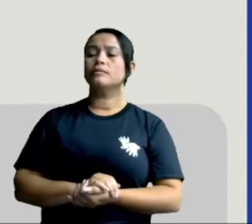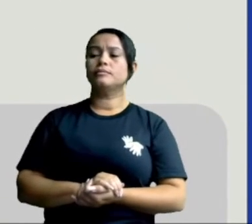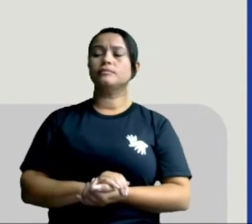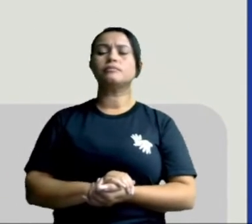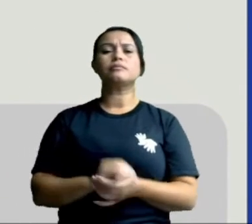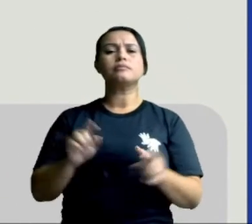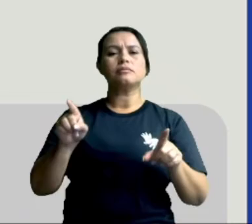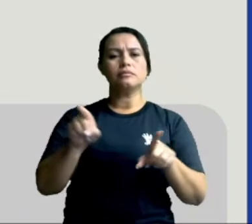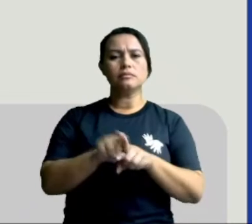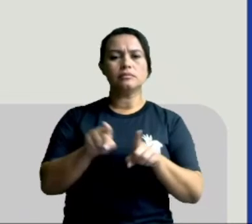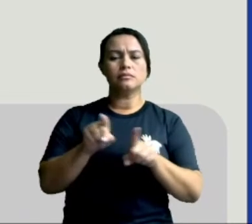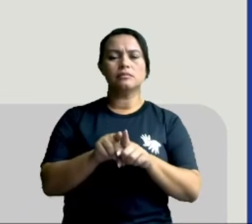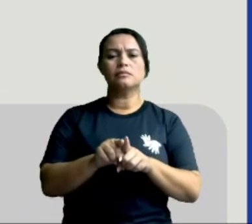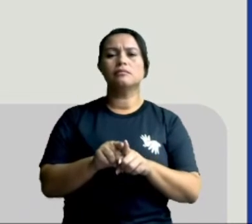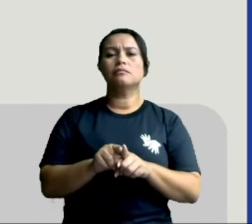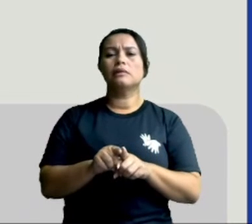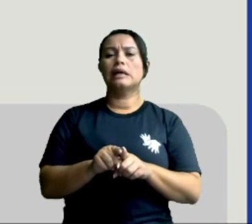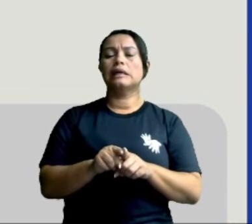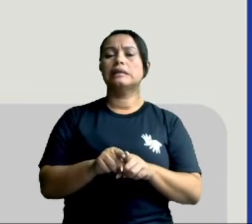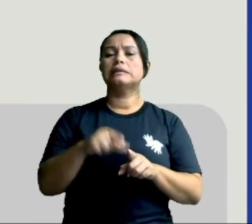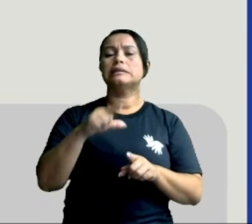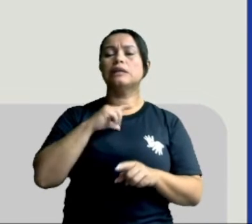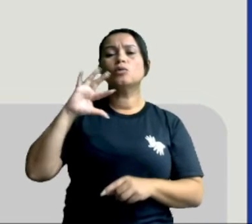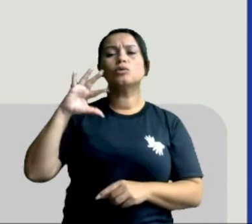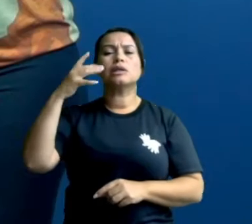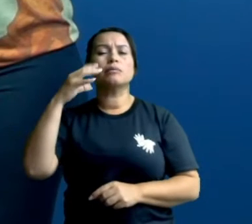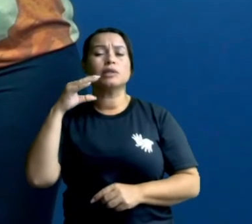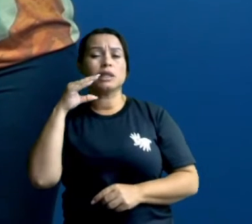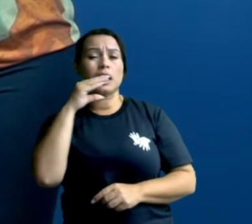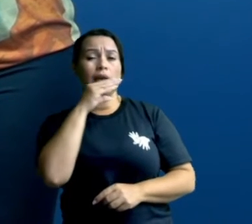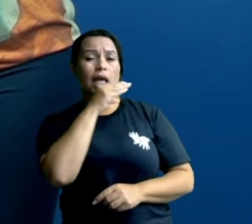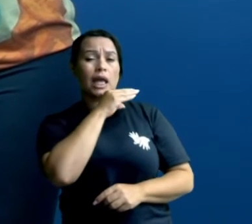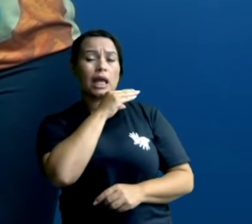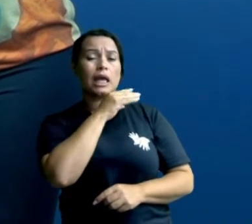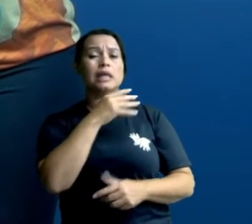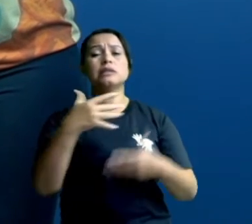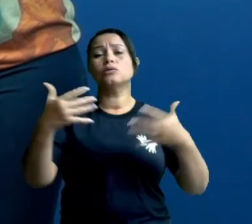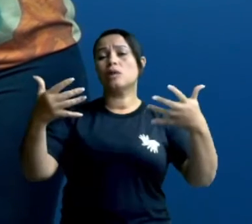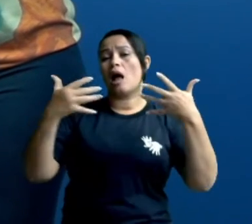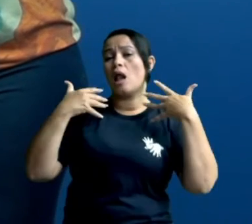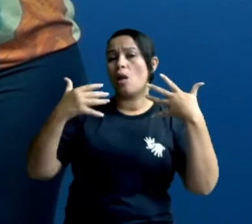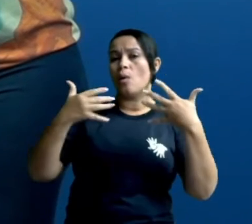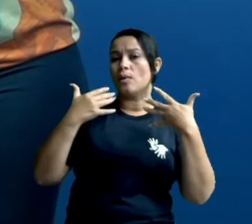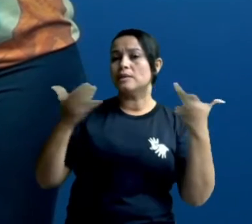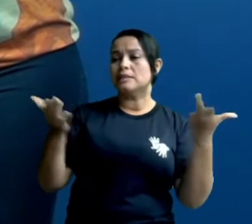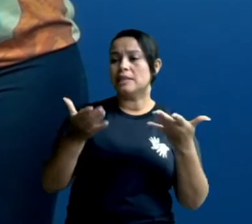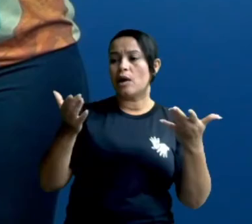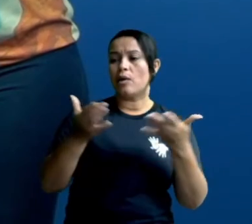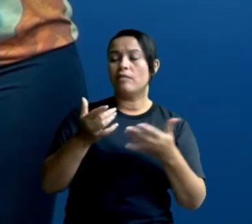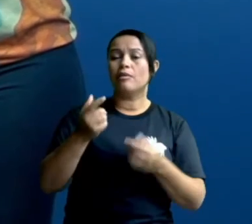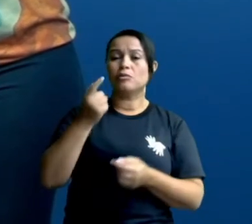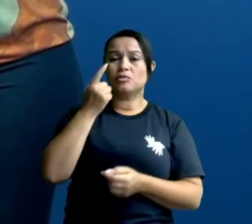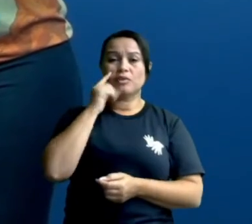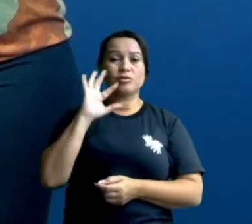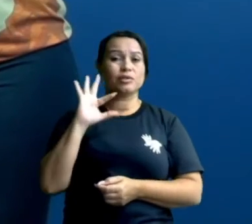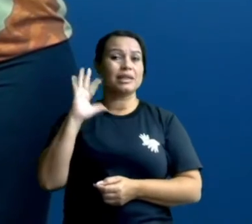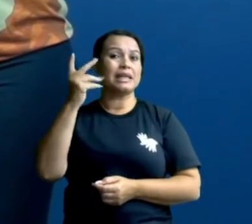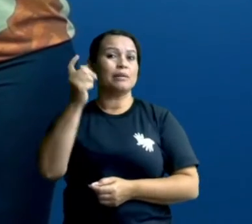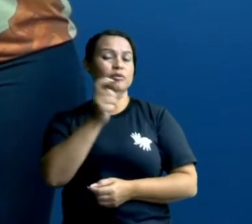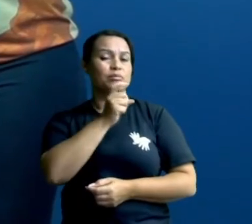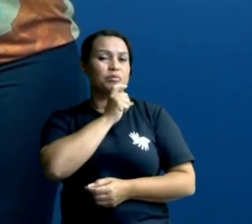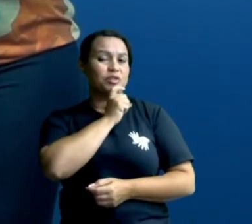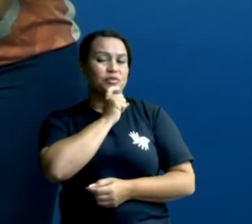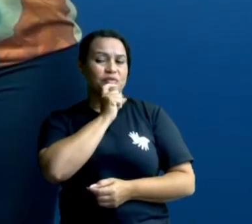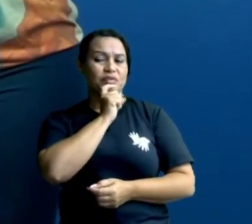e a gente saiu dos climas mais quentes dos climas mais calorosos e vamos entrar agora nos